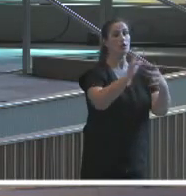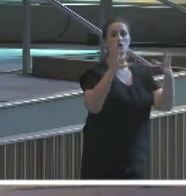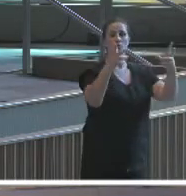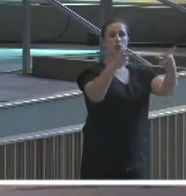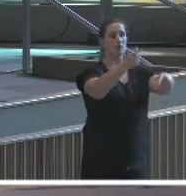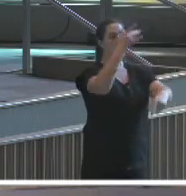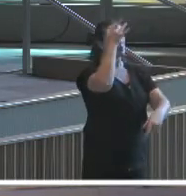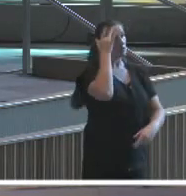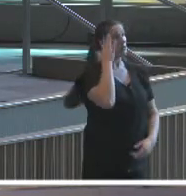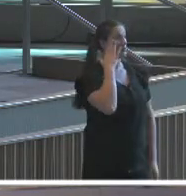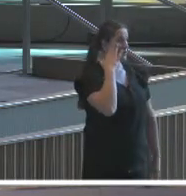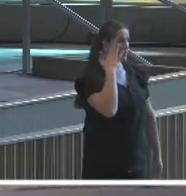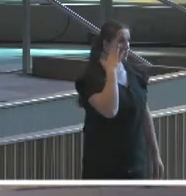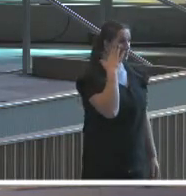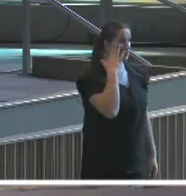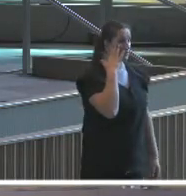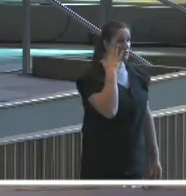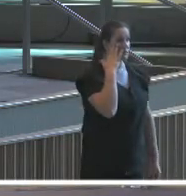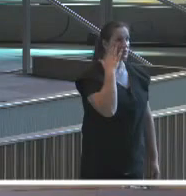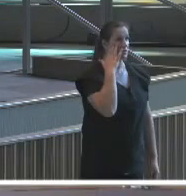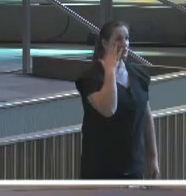sabia.